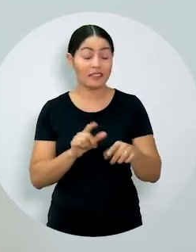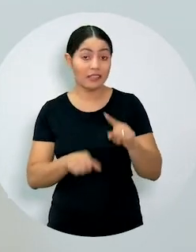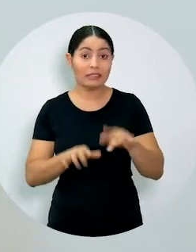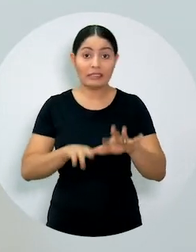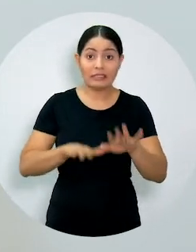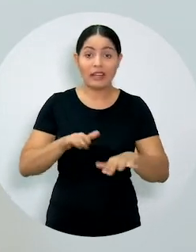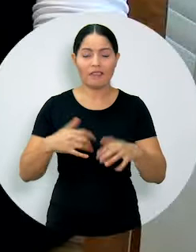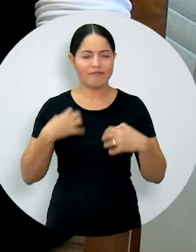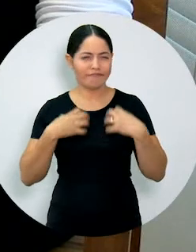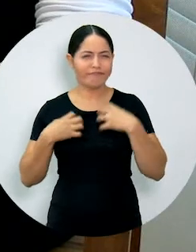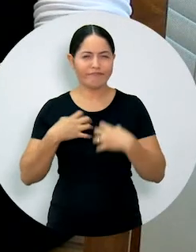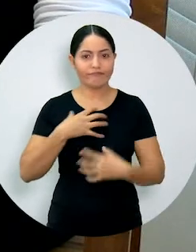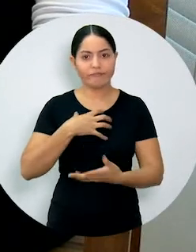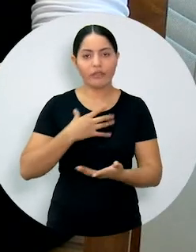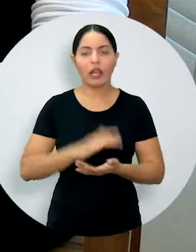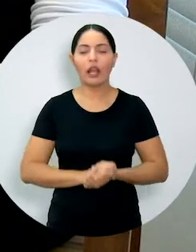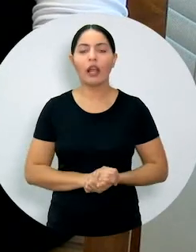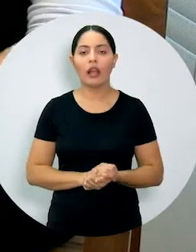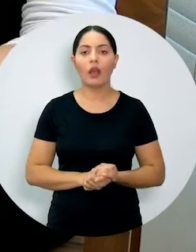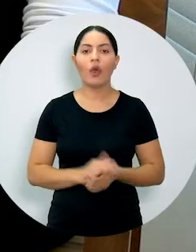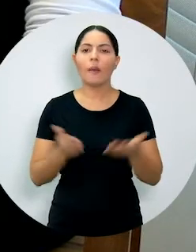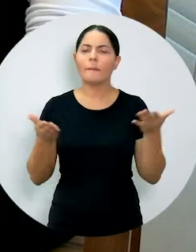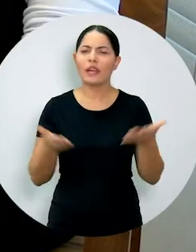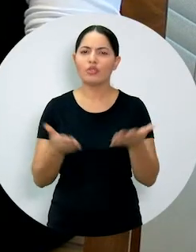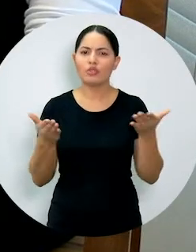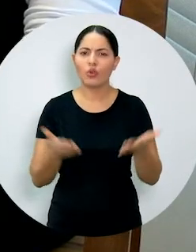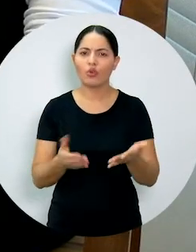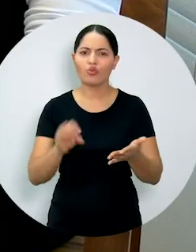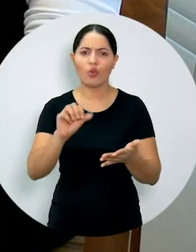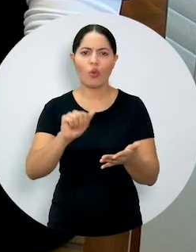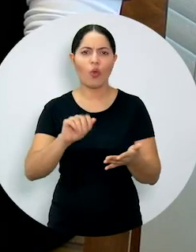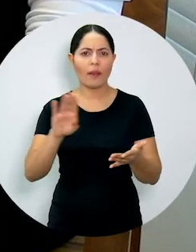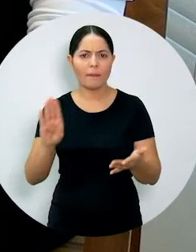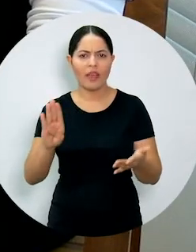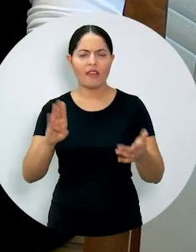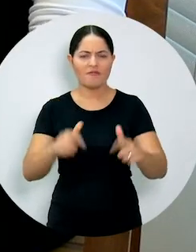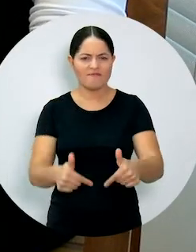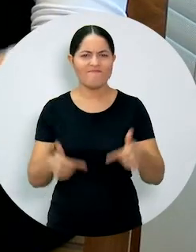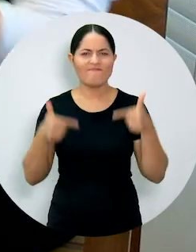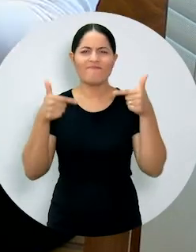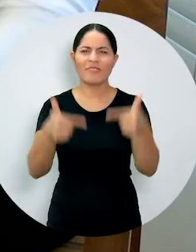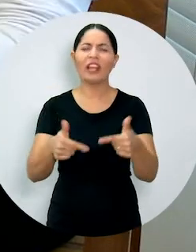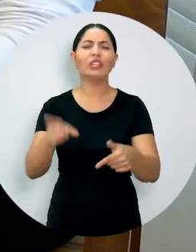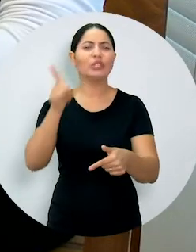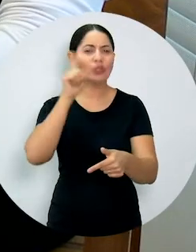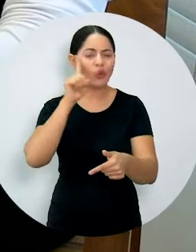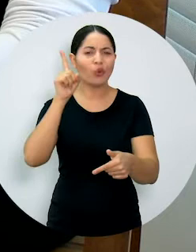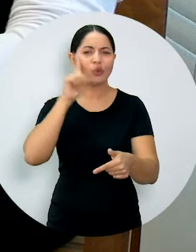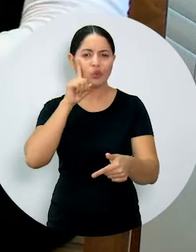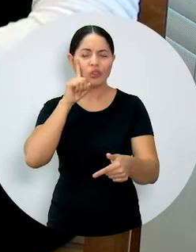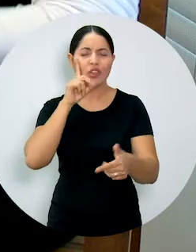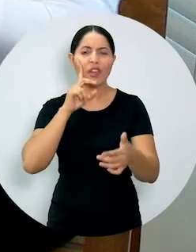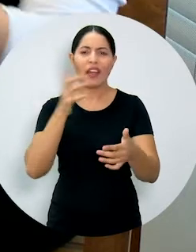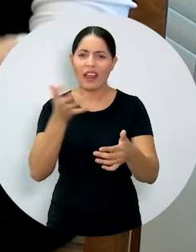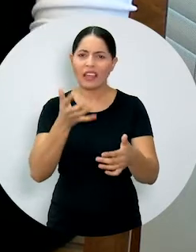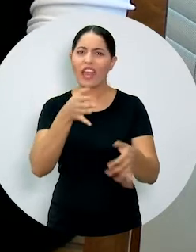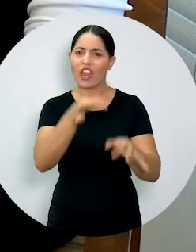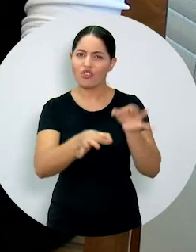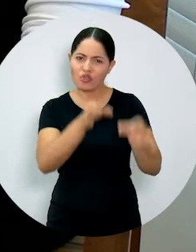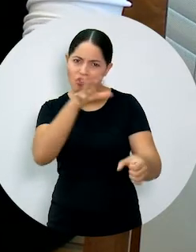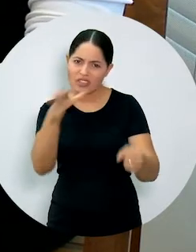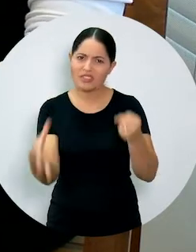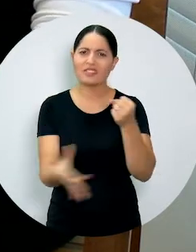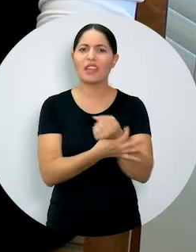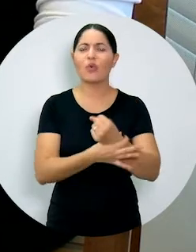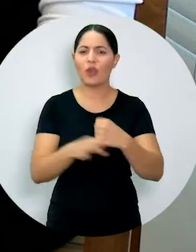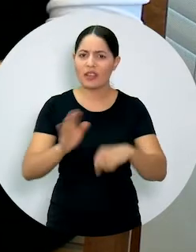do poder. E hoje uma batalha que também é travada pela Ordem dos Advogados do Brasil é uma busca constante por uma maior segurança